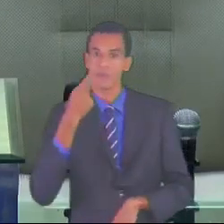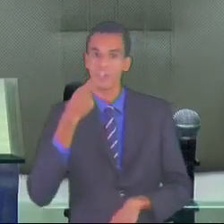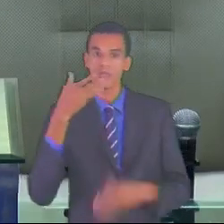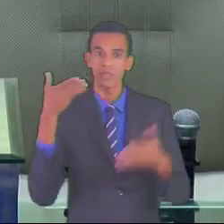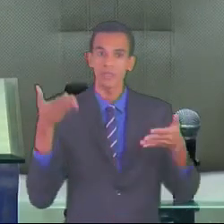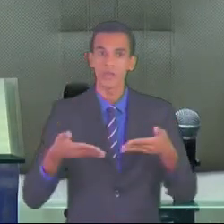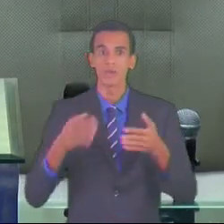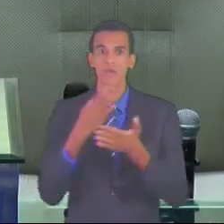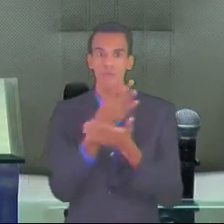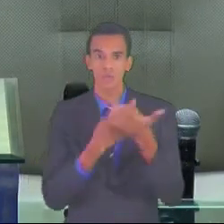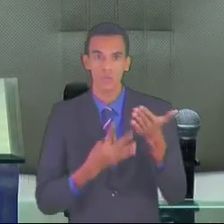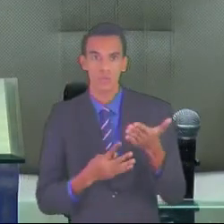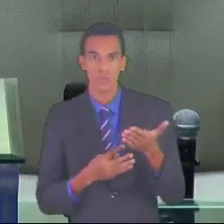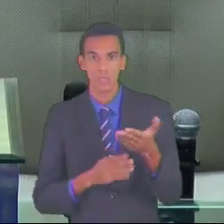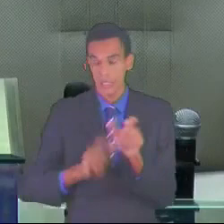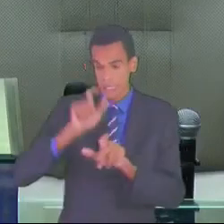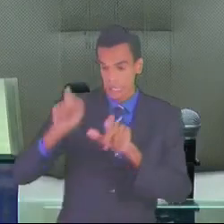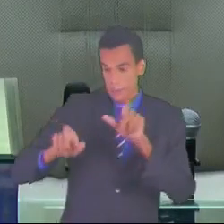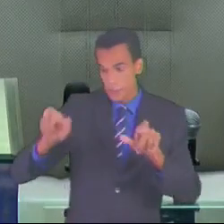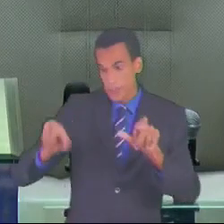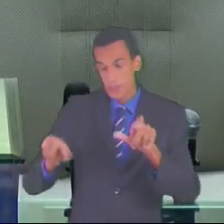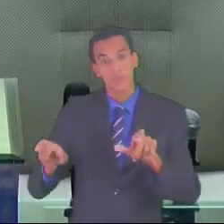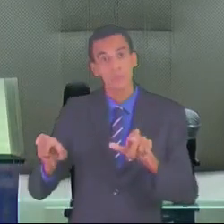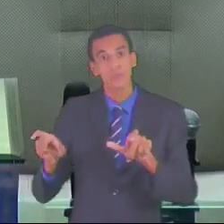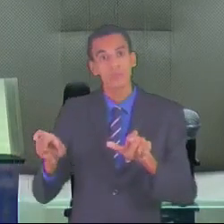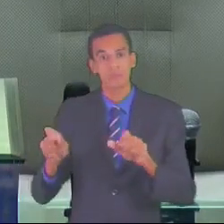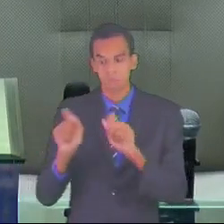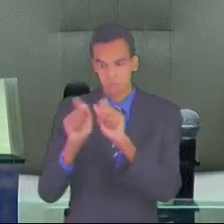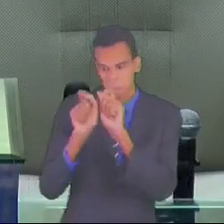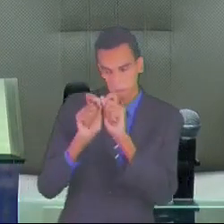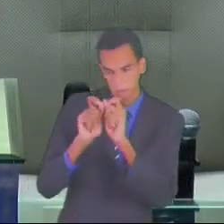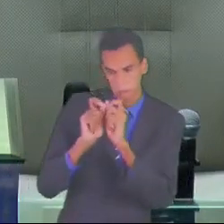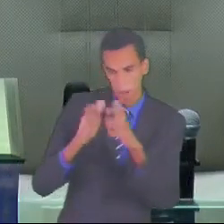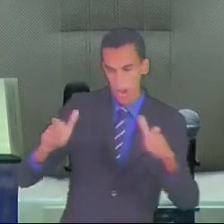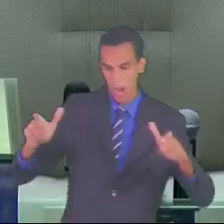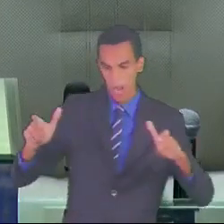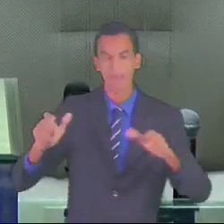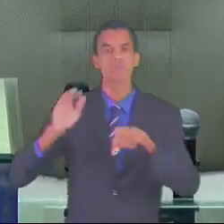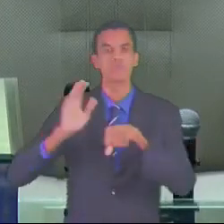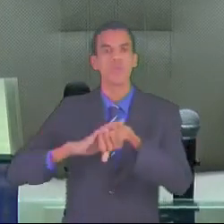de uma grande multidão de pessoas enfermas.